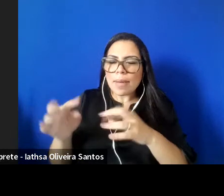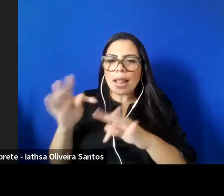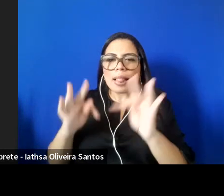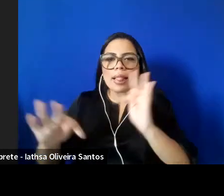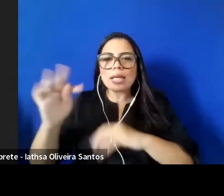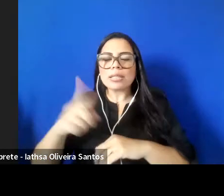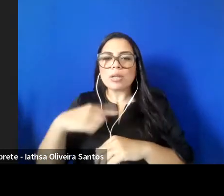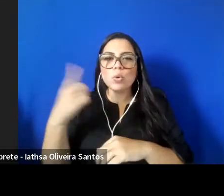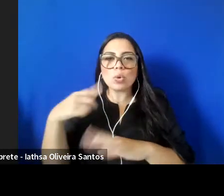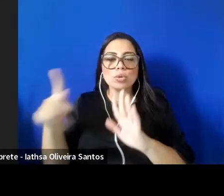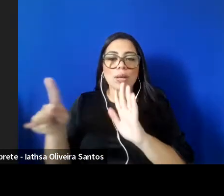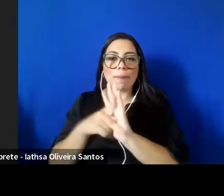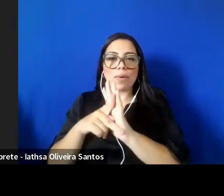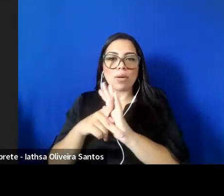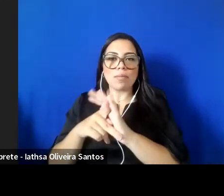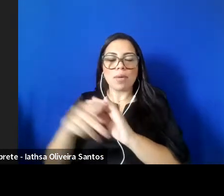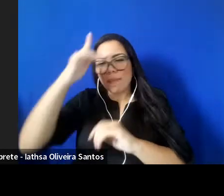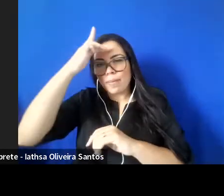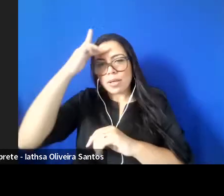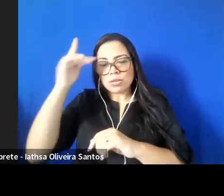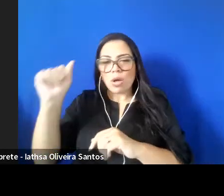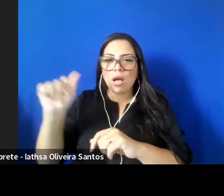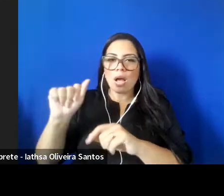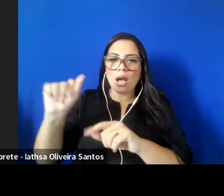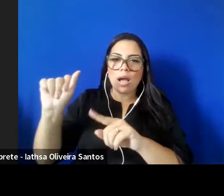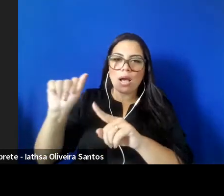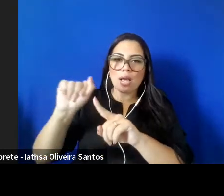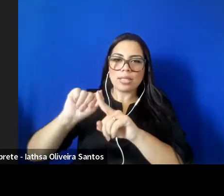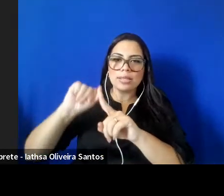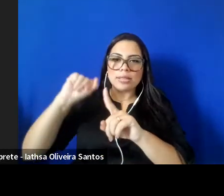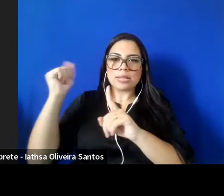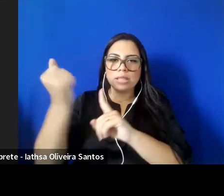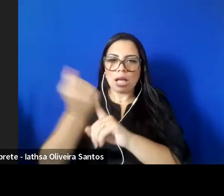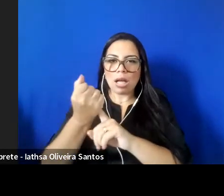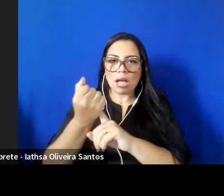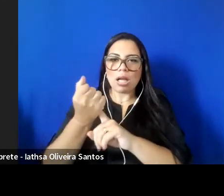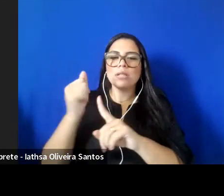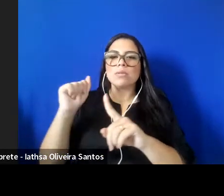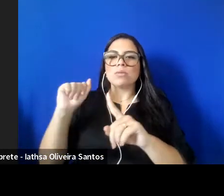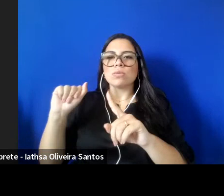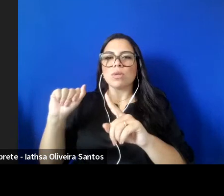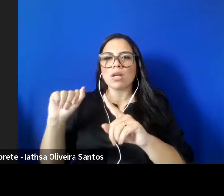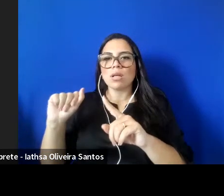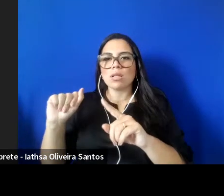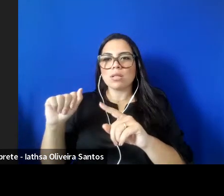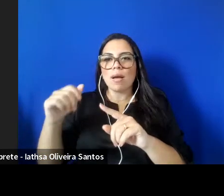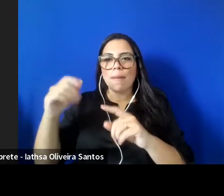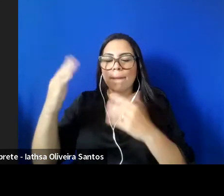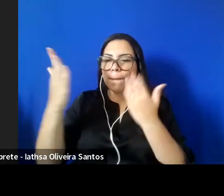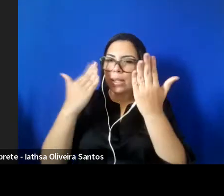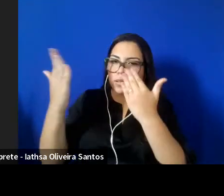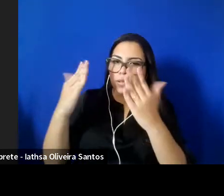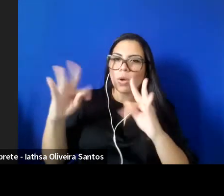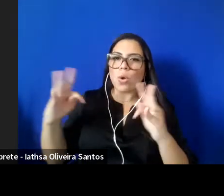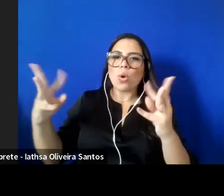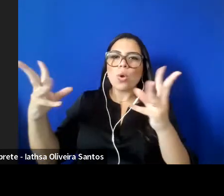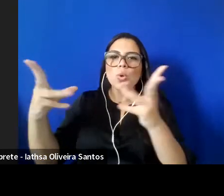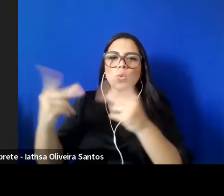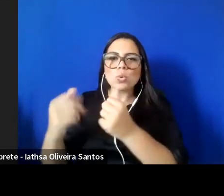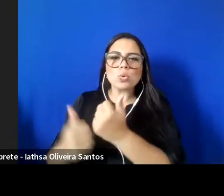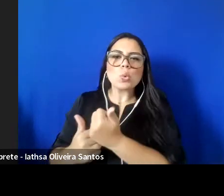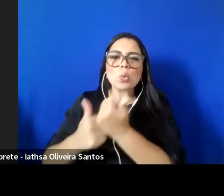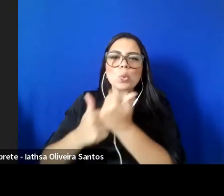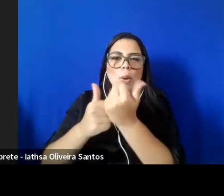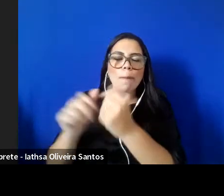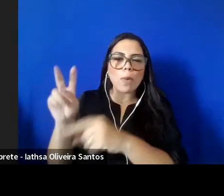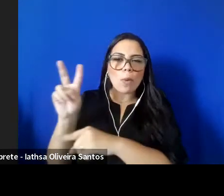equipe, tanto mediadores, assistentes sociais, psicólogos e toda essa em contato com a rede. Então, a gente